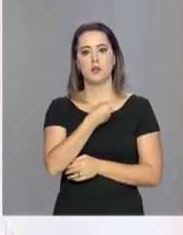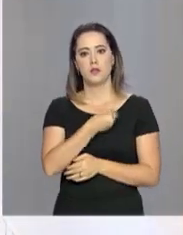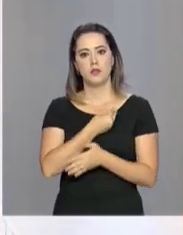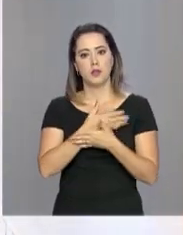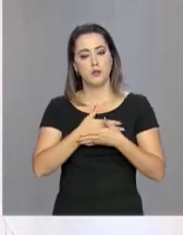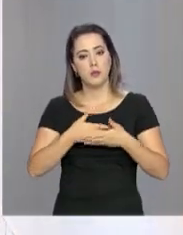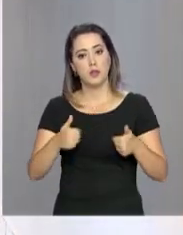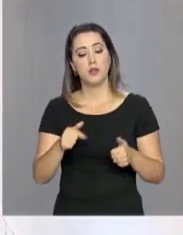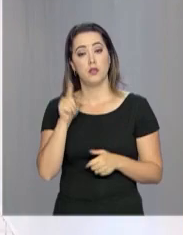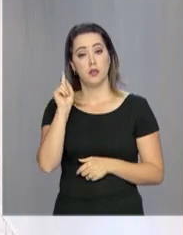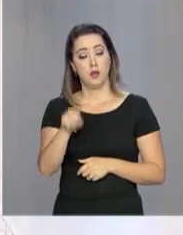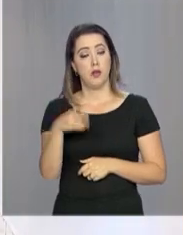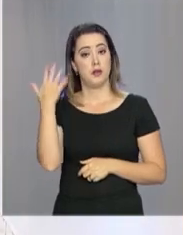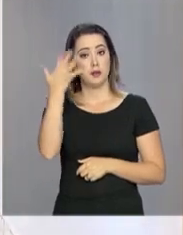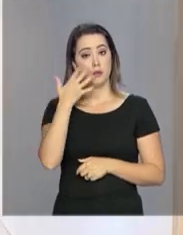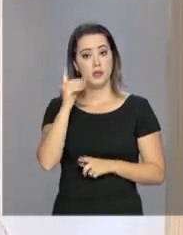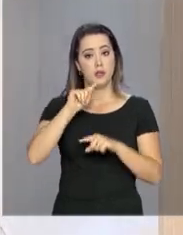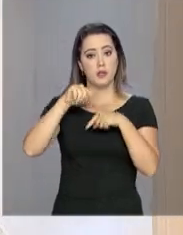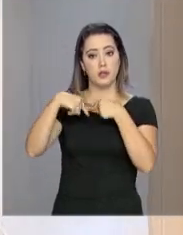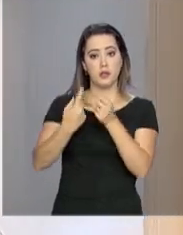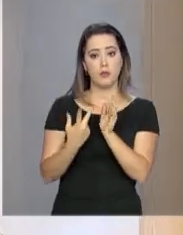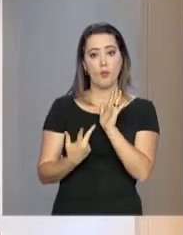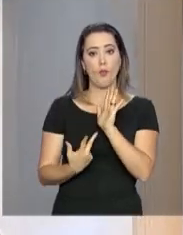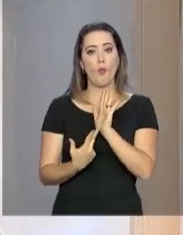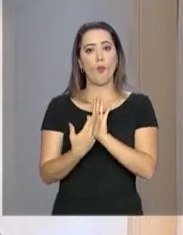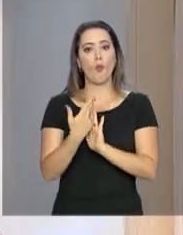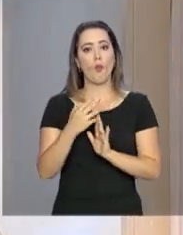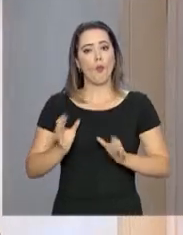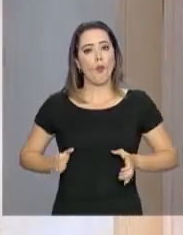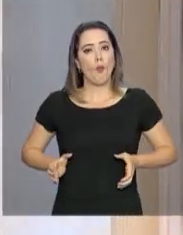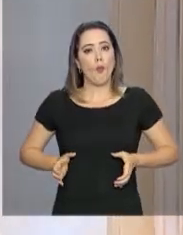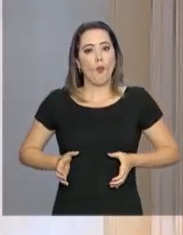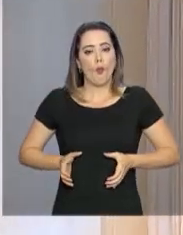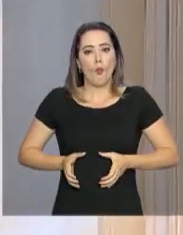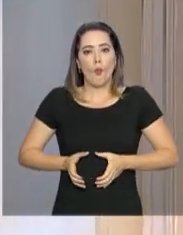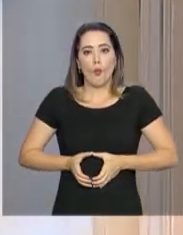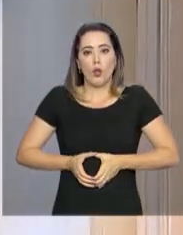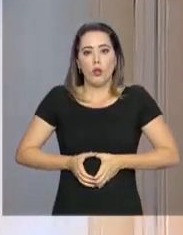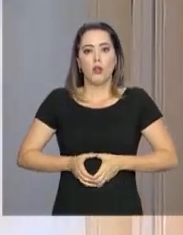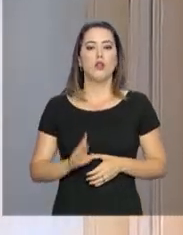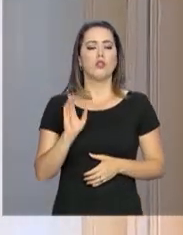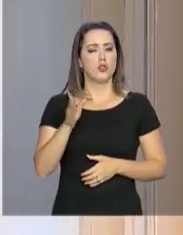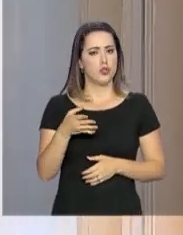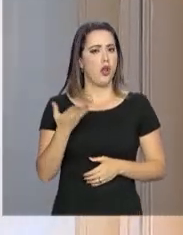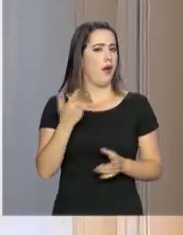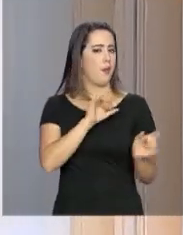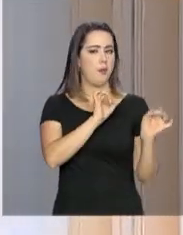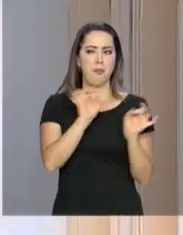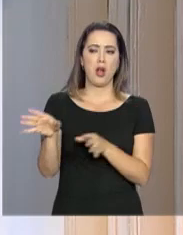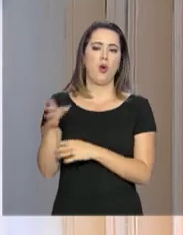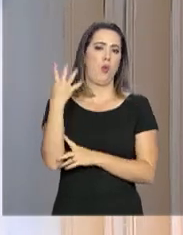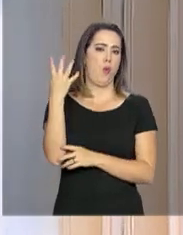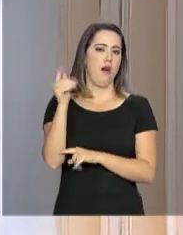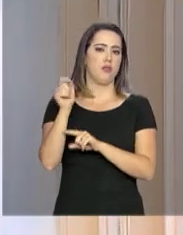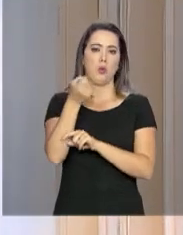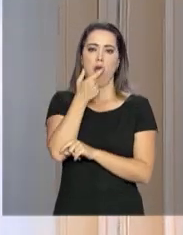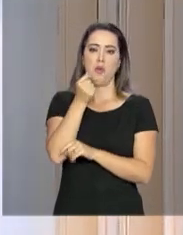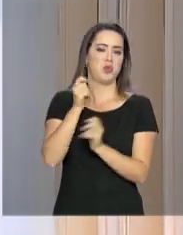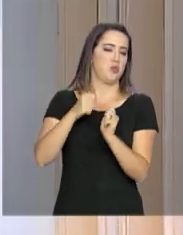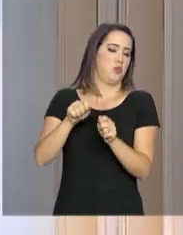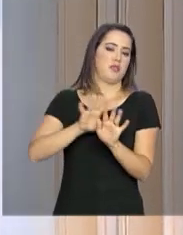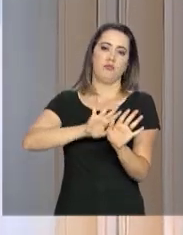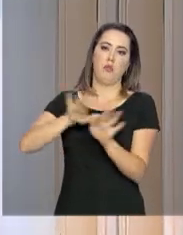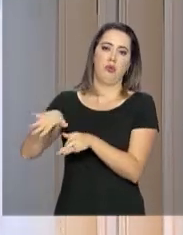melhor ela conta que depois da cirurgia já deixou de tomar quatro remédios e adquirir novos hábitos para ela a